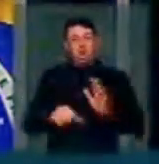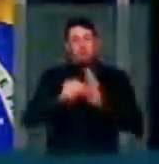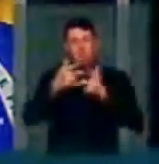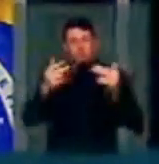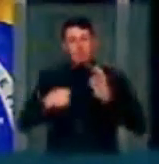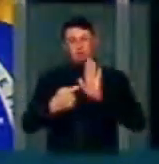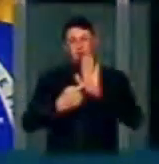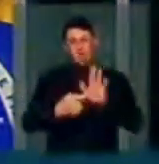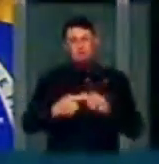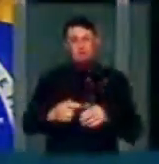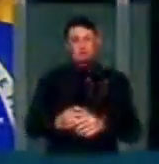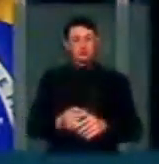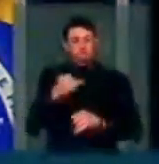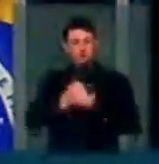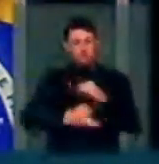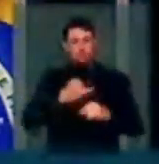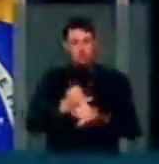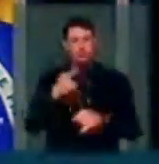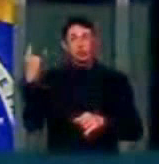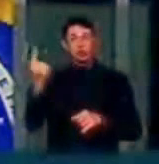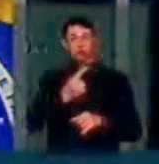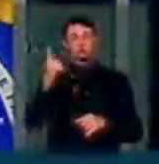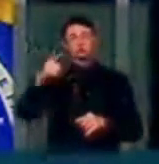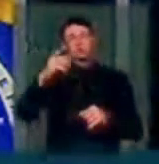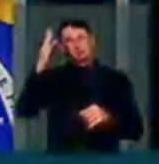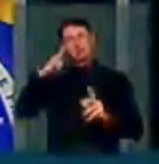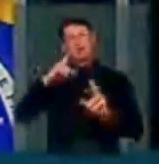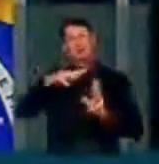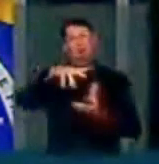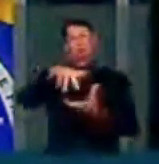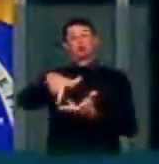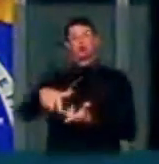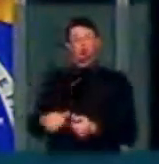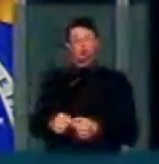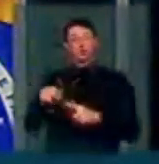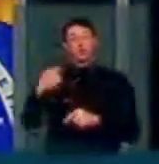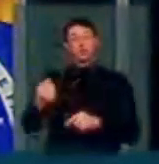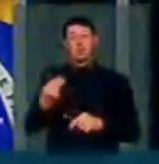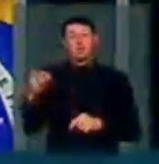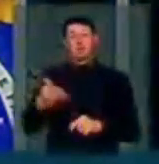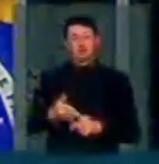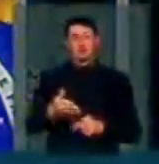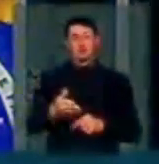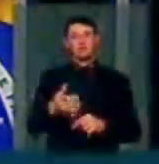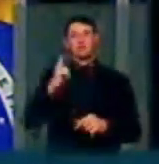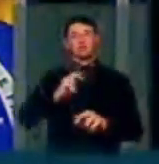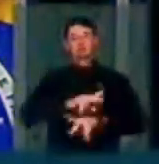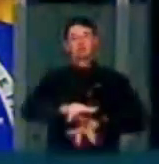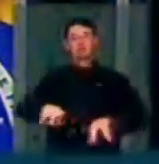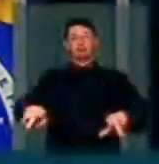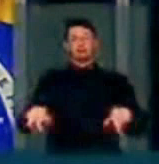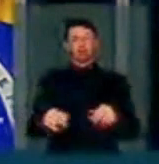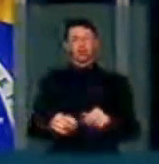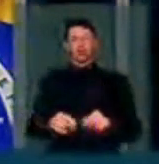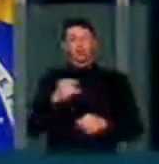queria destacar de cara é que a internet, como todos nós sabemos, é global. Mas nos atores da internet existem características diferentes. O